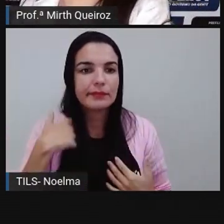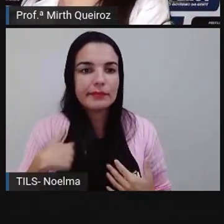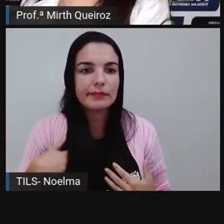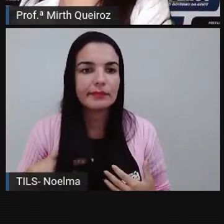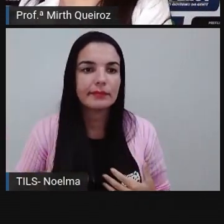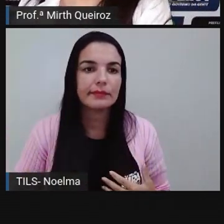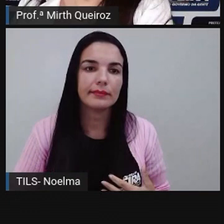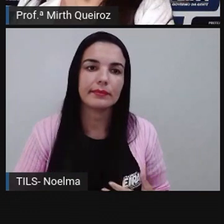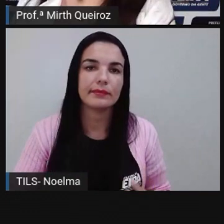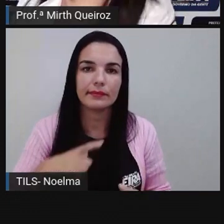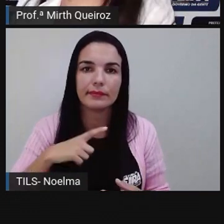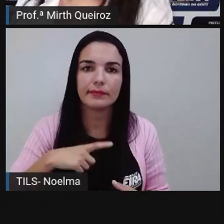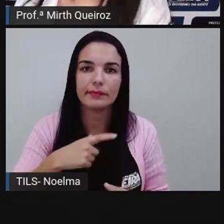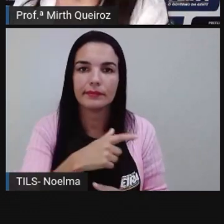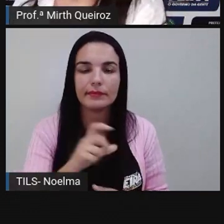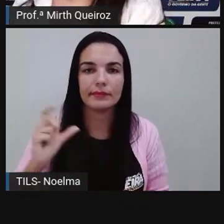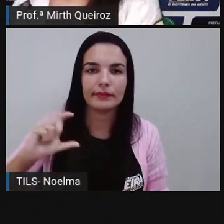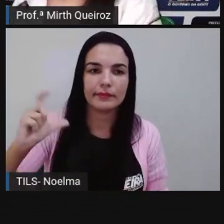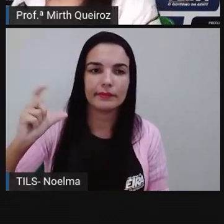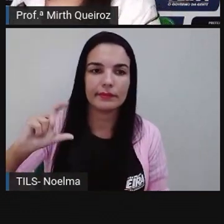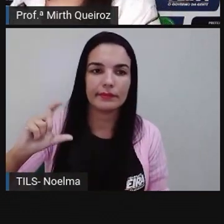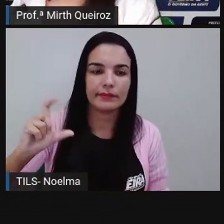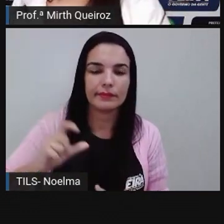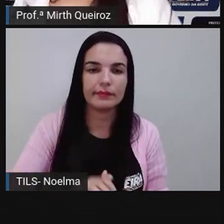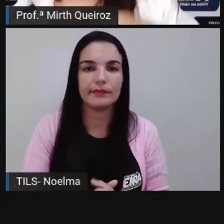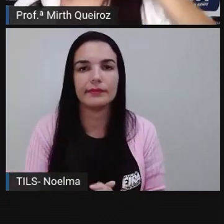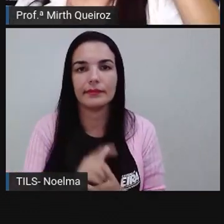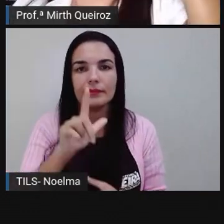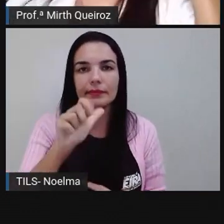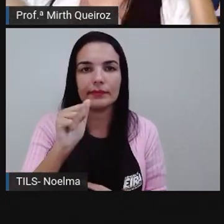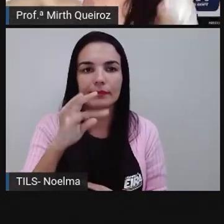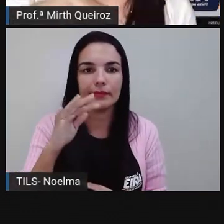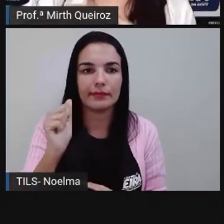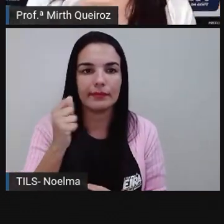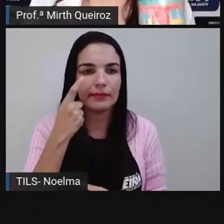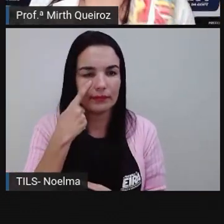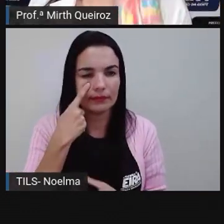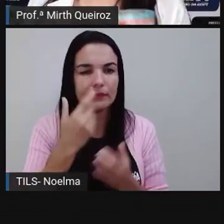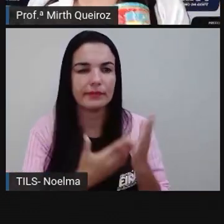uma latinha, onde dentro dessa latinha encontram-se